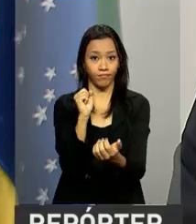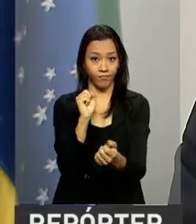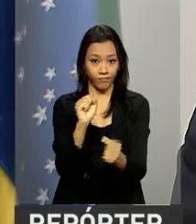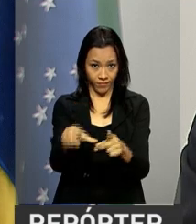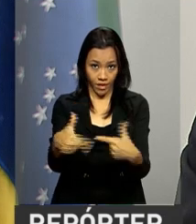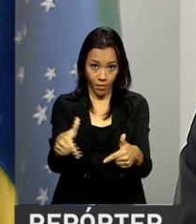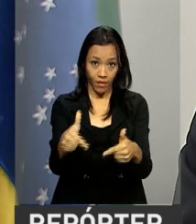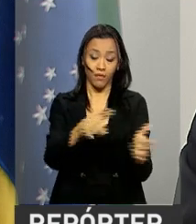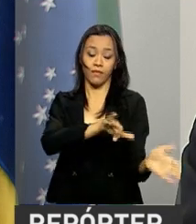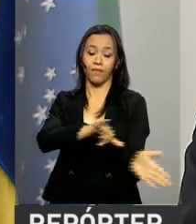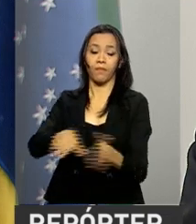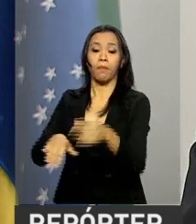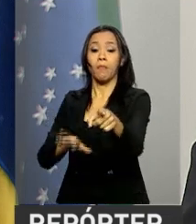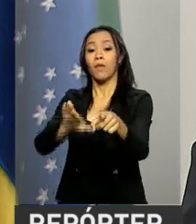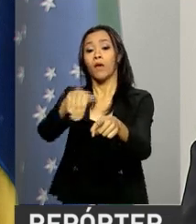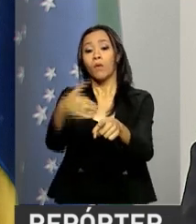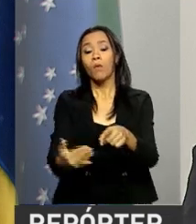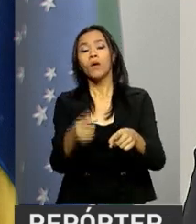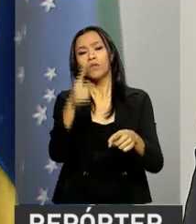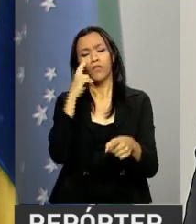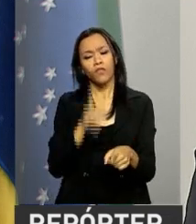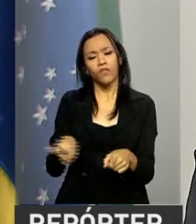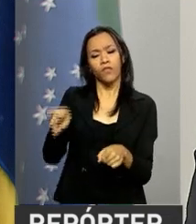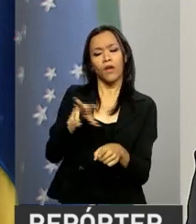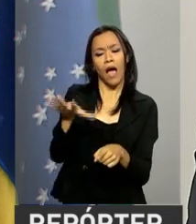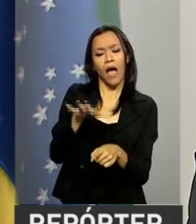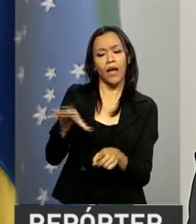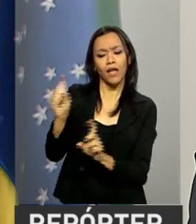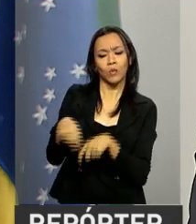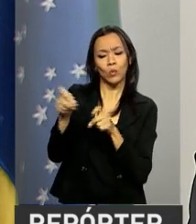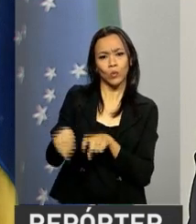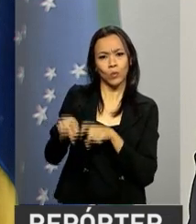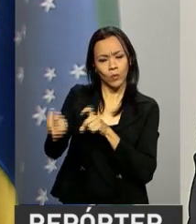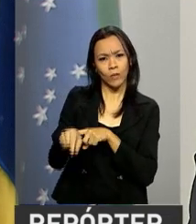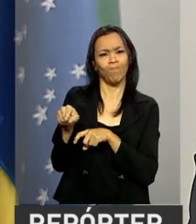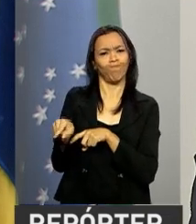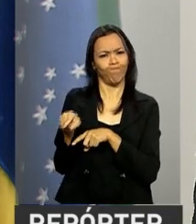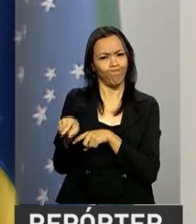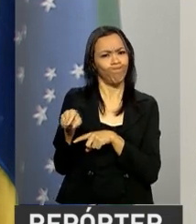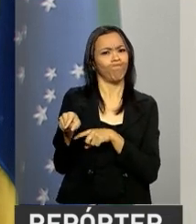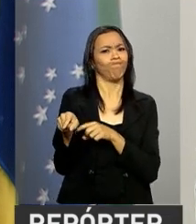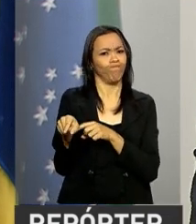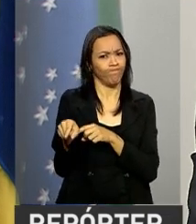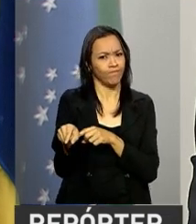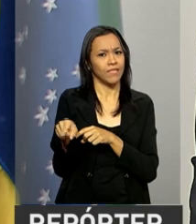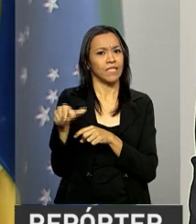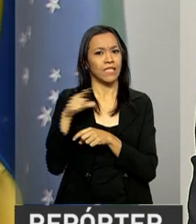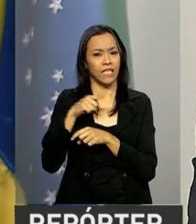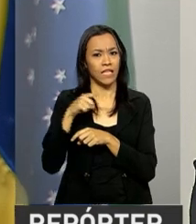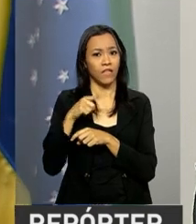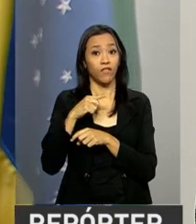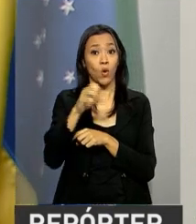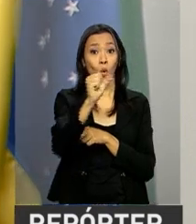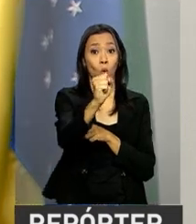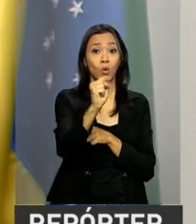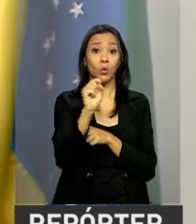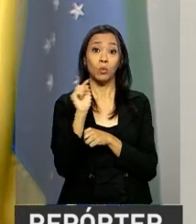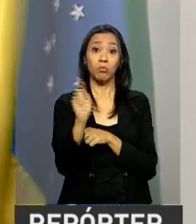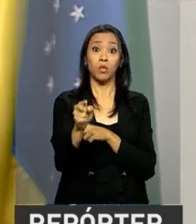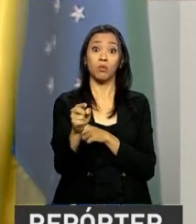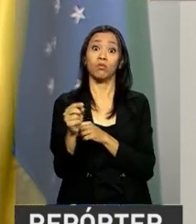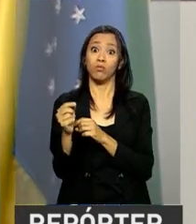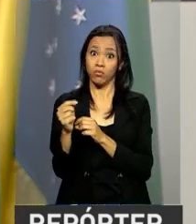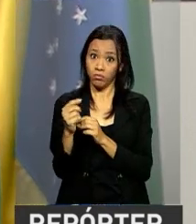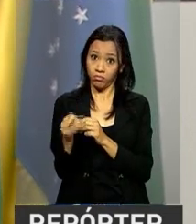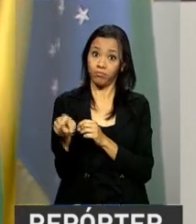gente desagrega o dado do setor de agricultura nós verificamos que teve um comportamento líquido né de 8.000 postos